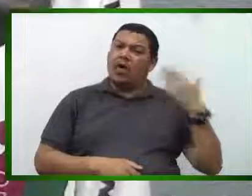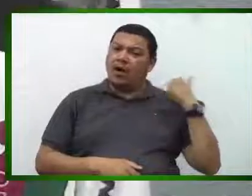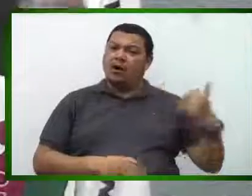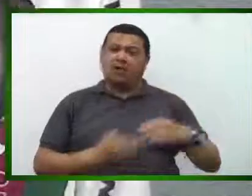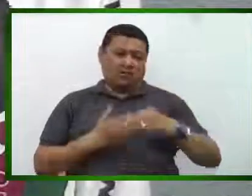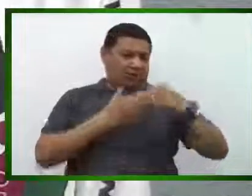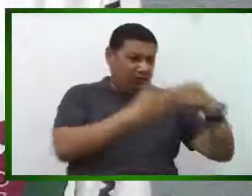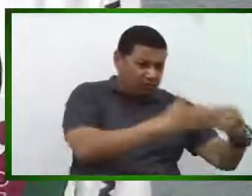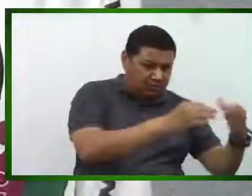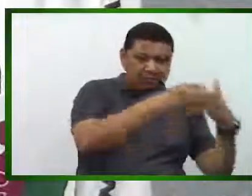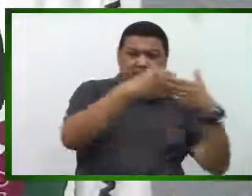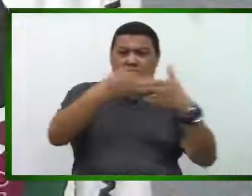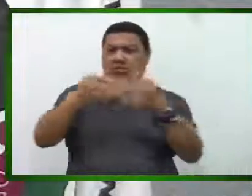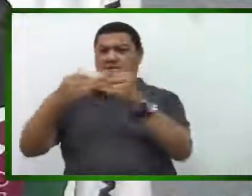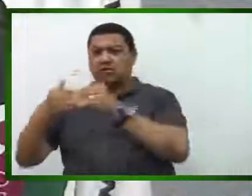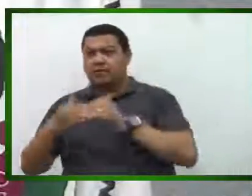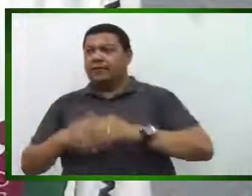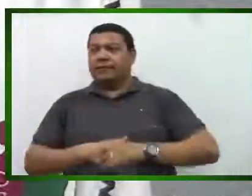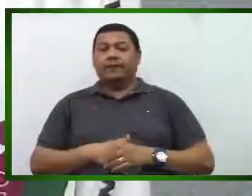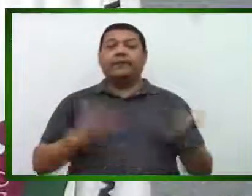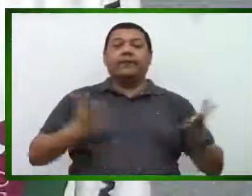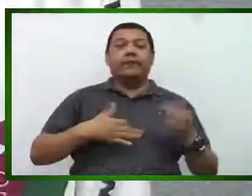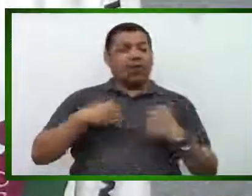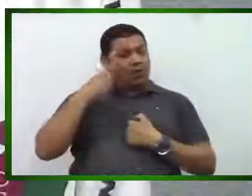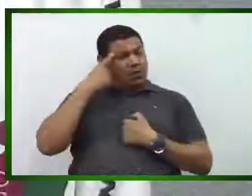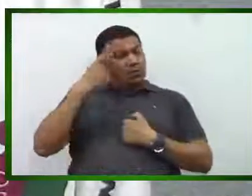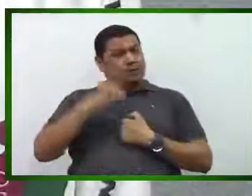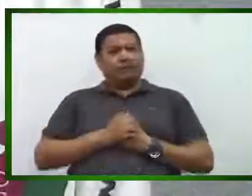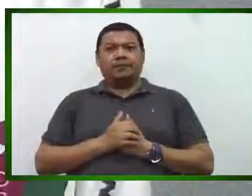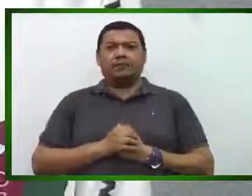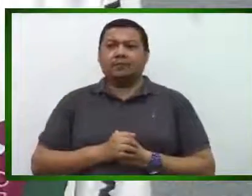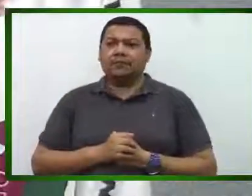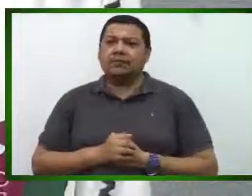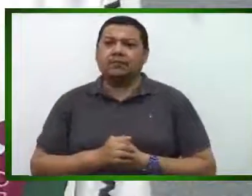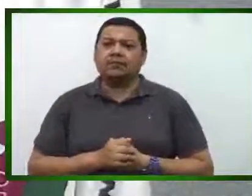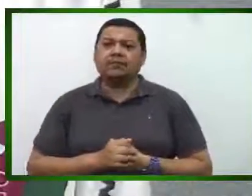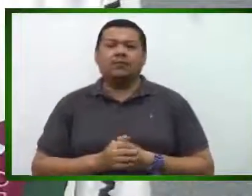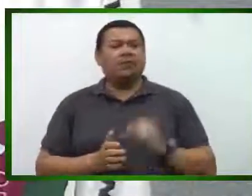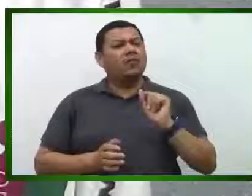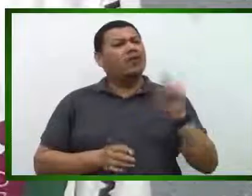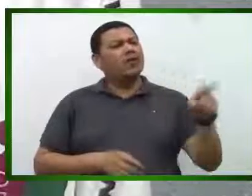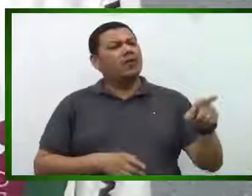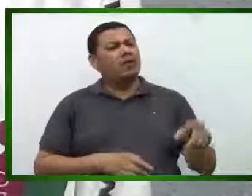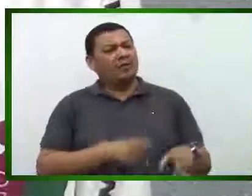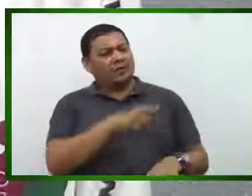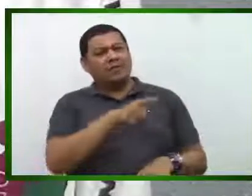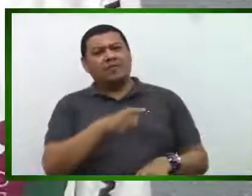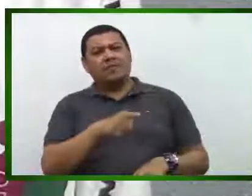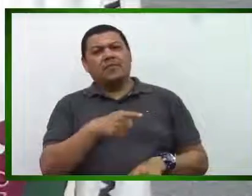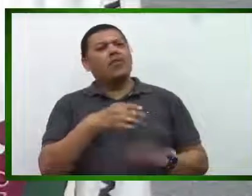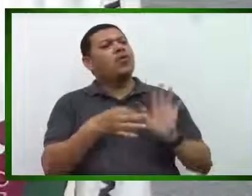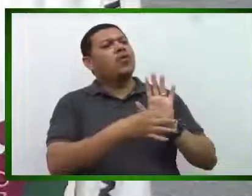levar, trazer. E agora eu imagino, o que que o povo acha de um vereador?